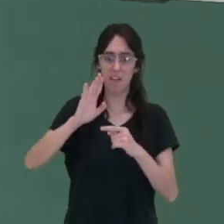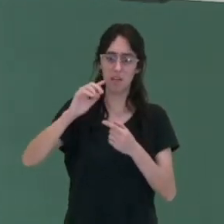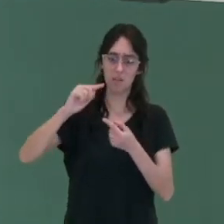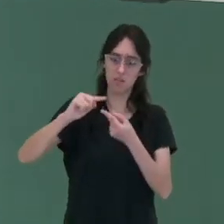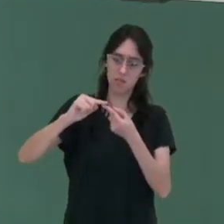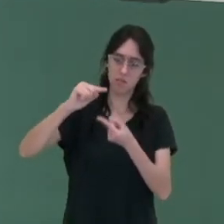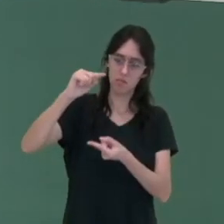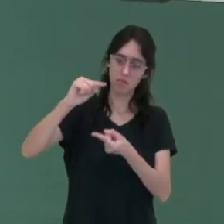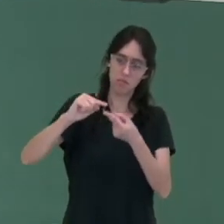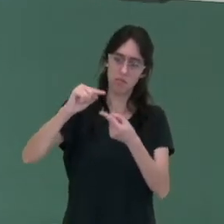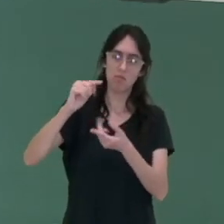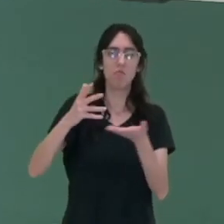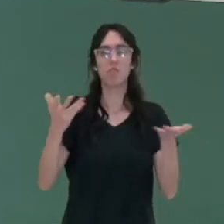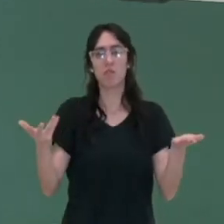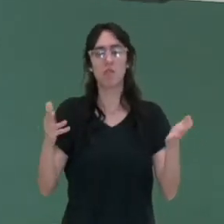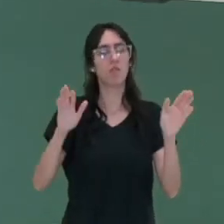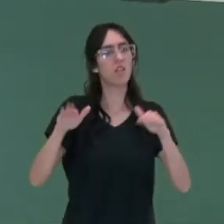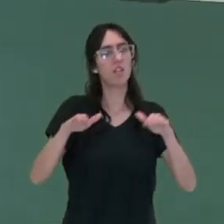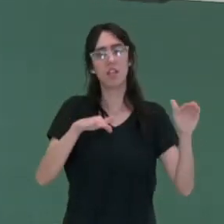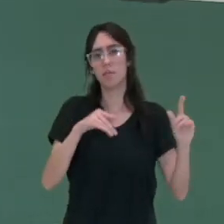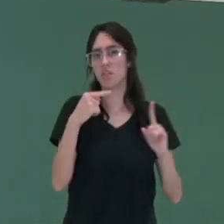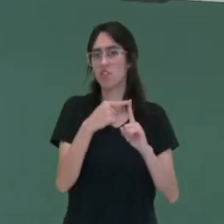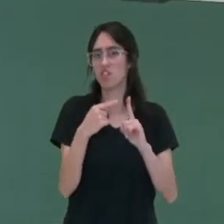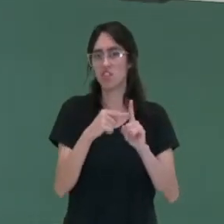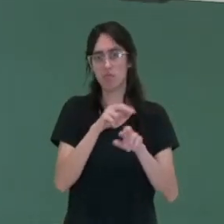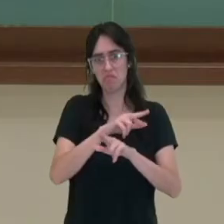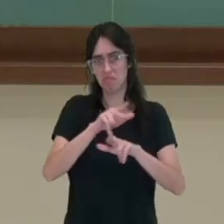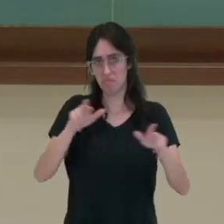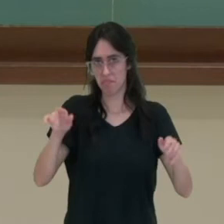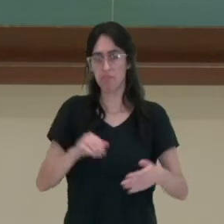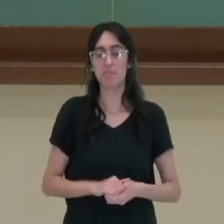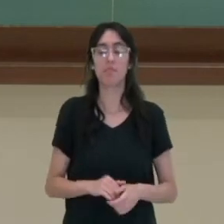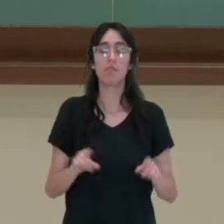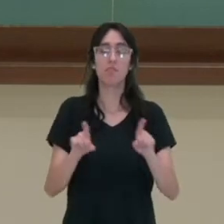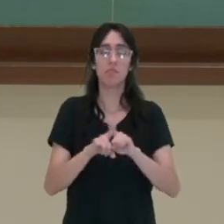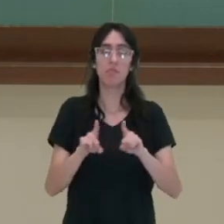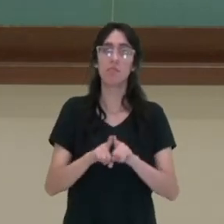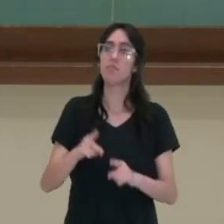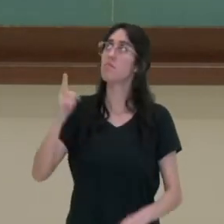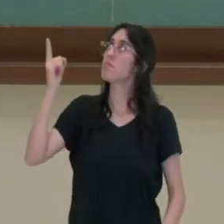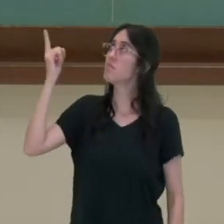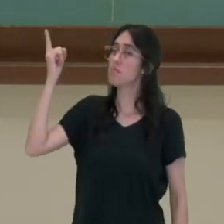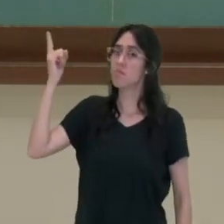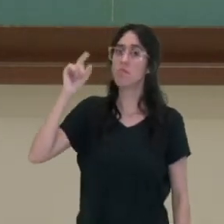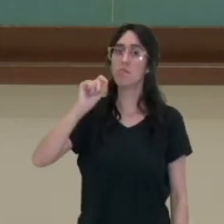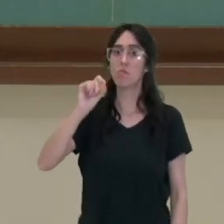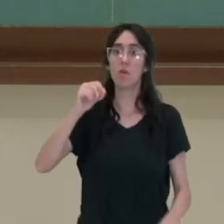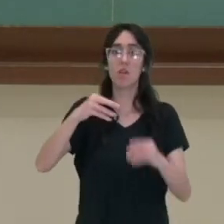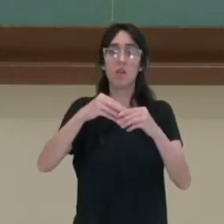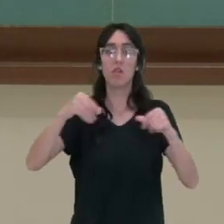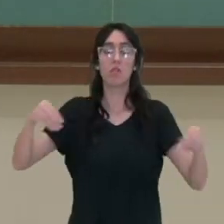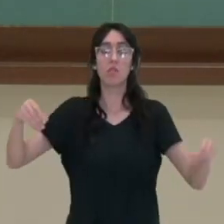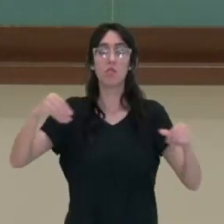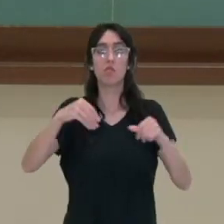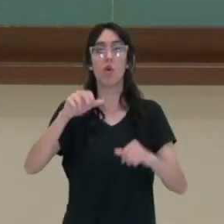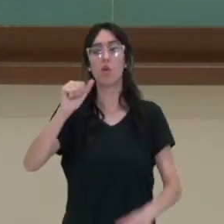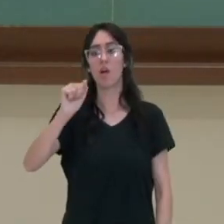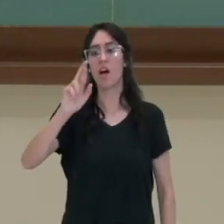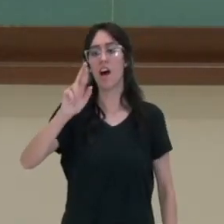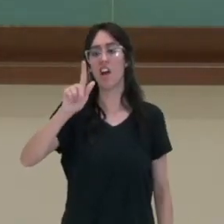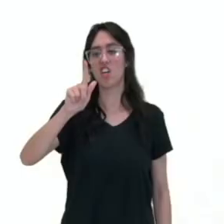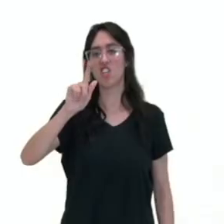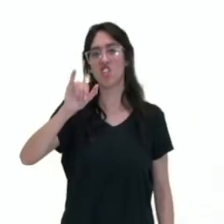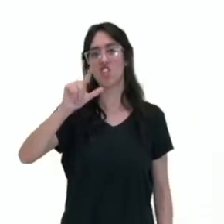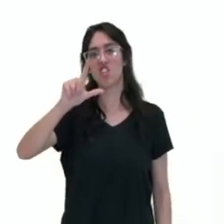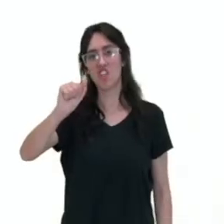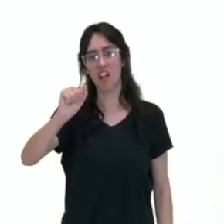contato do horizonte A e do horizonte C. Aí nós temos também os argissolos, são solos mais argilosos, que conforme pode